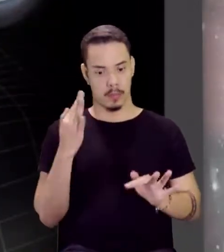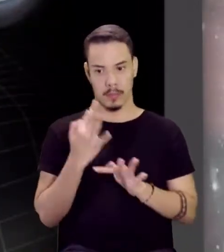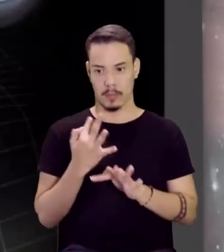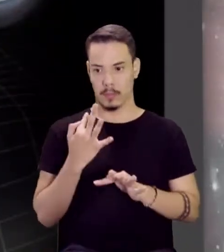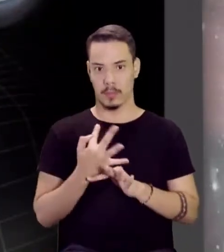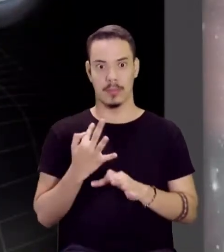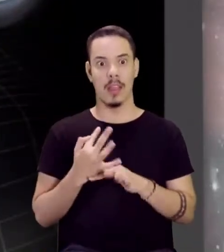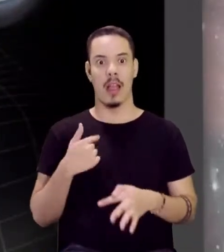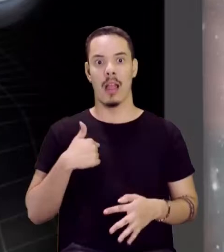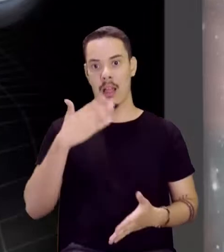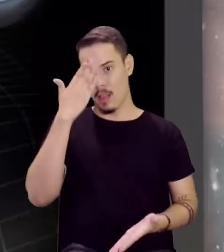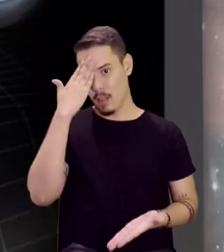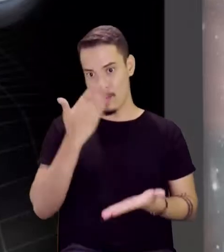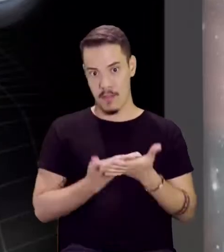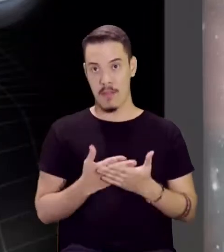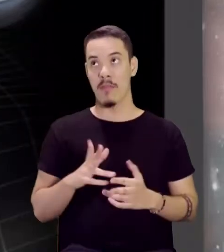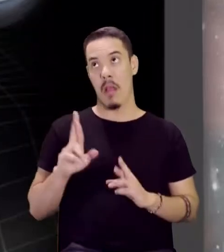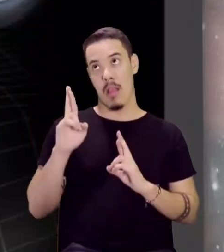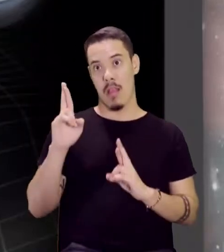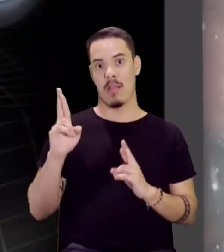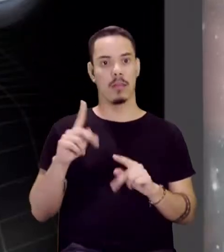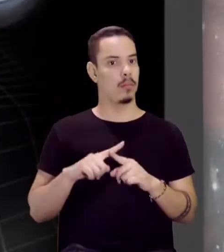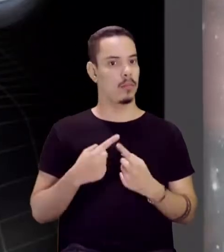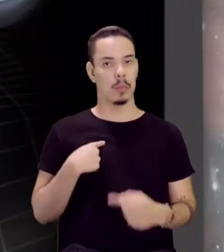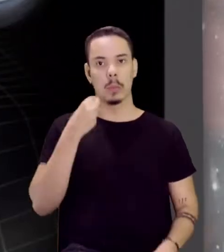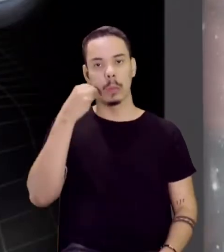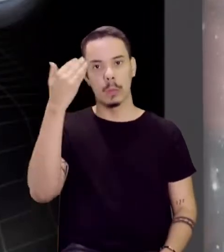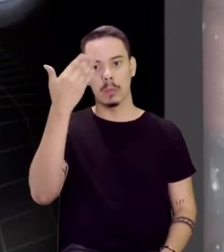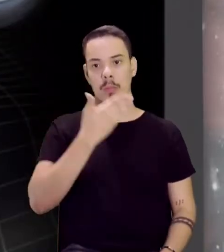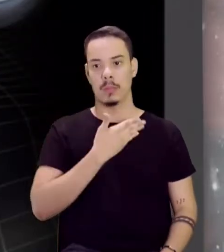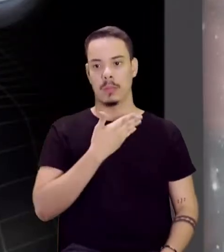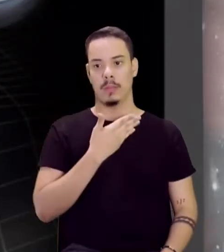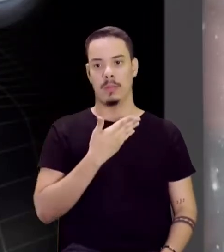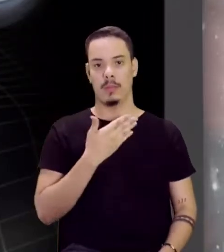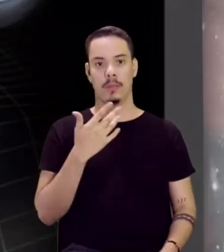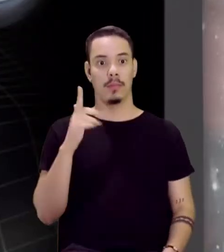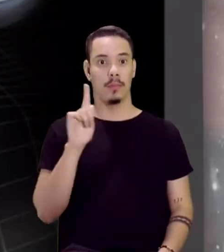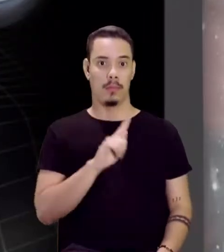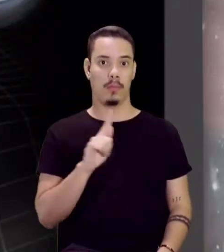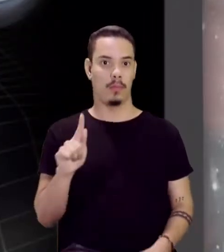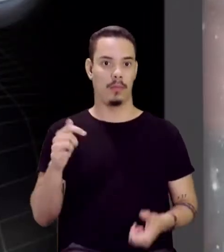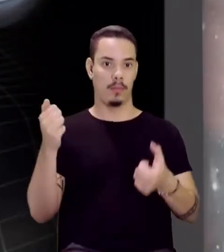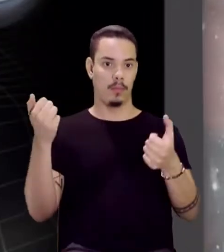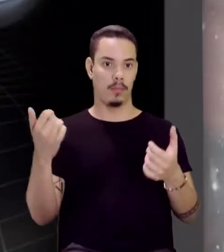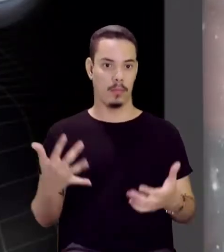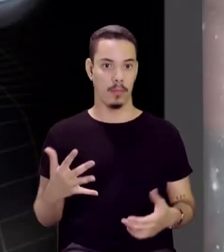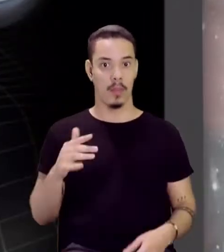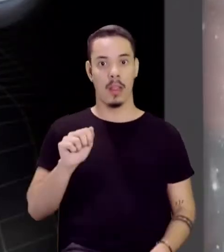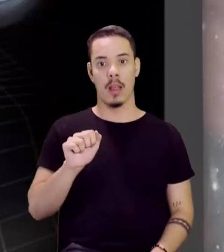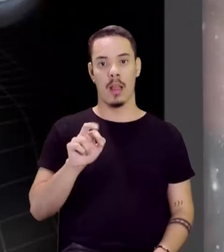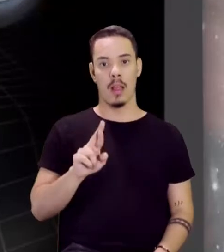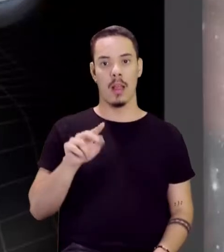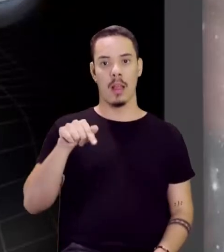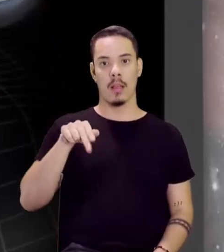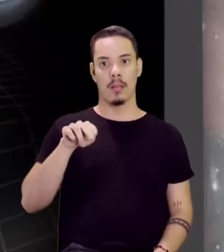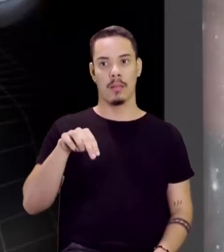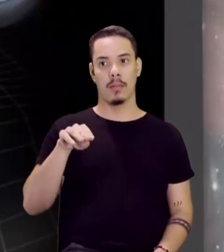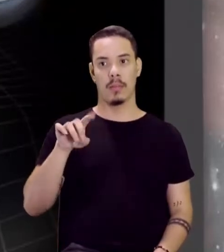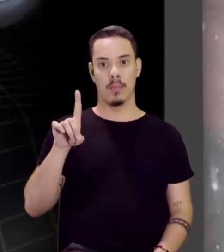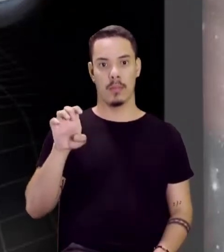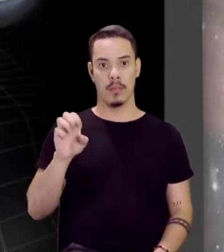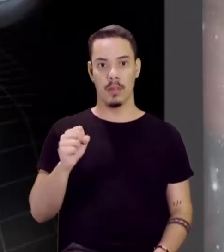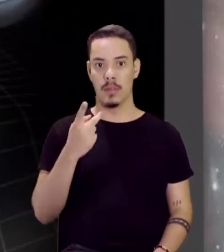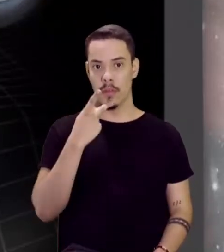você precisa ter fé, mas vai lá e não, mas vamos provar. Vamos provar esse Galileu disse isso. Arquimedes, pessoal, para ele é só a